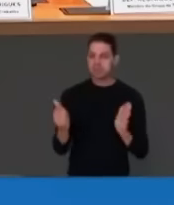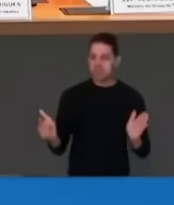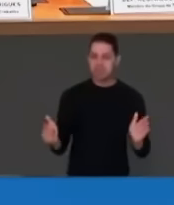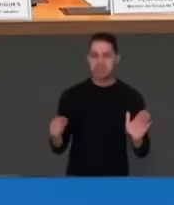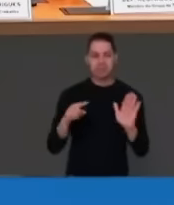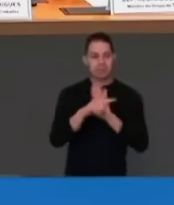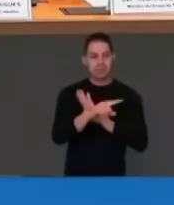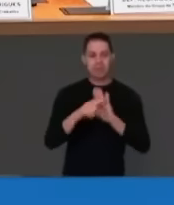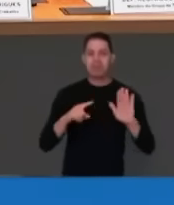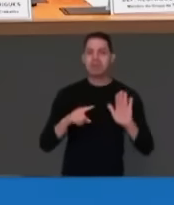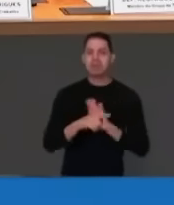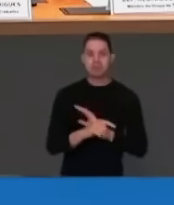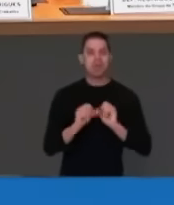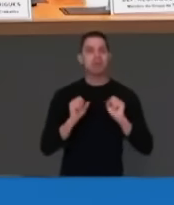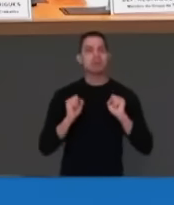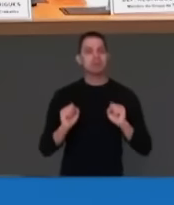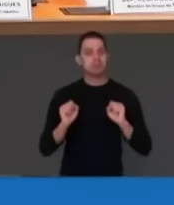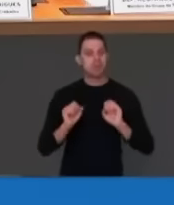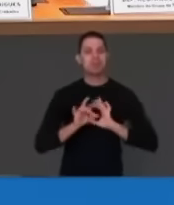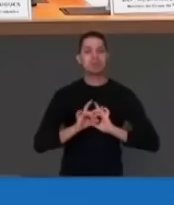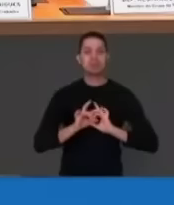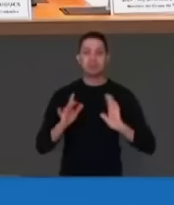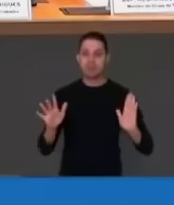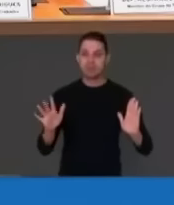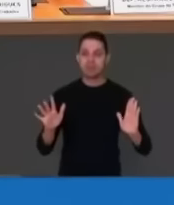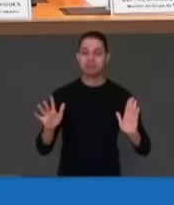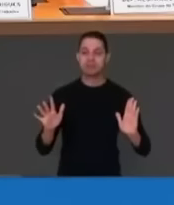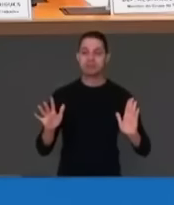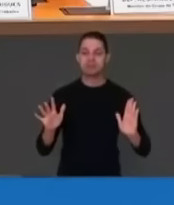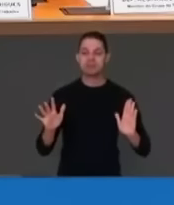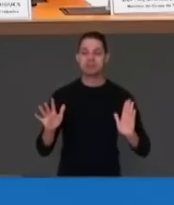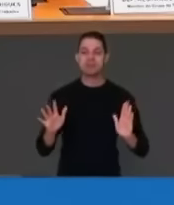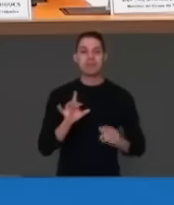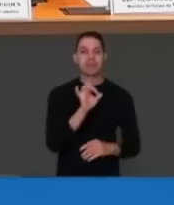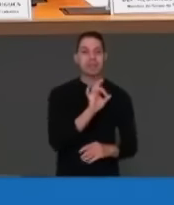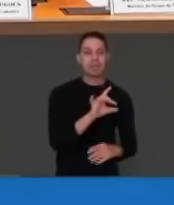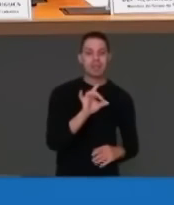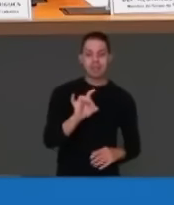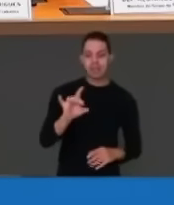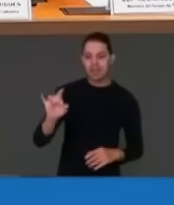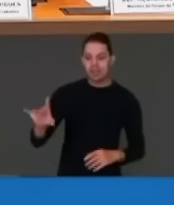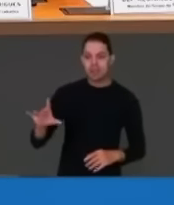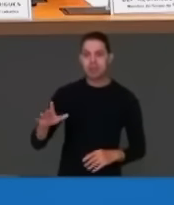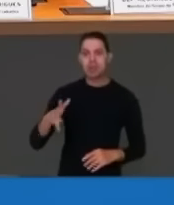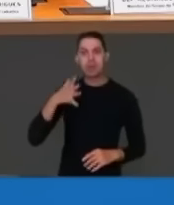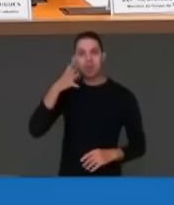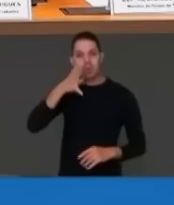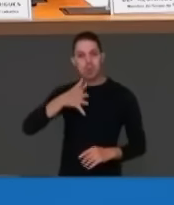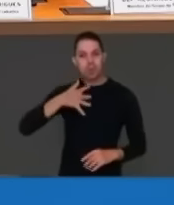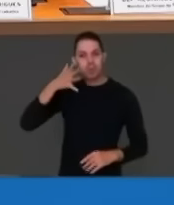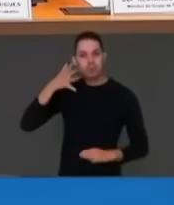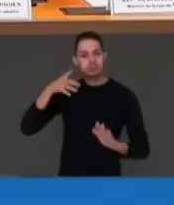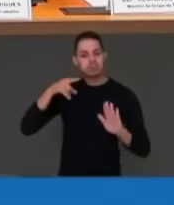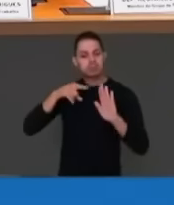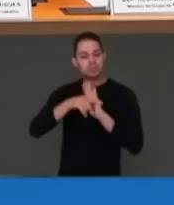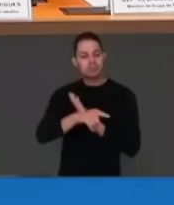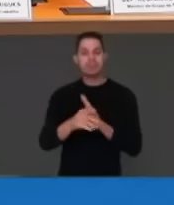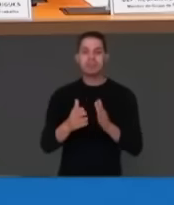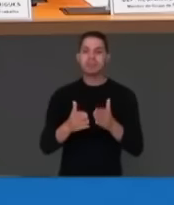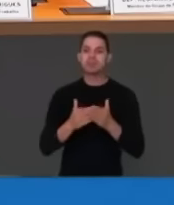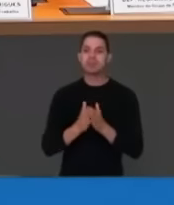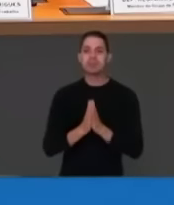uma previdência privada que na verdade é um depósito é um dinheiro como diz o Ala que ele pode usar do jeito que quiser se todas as